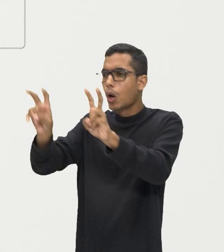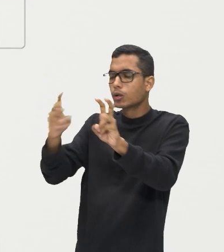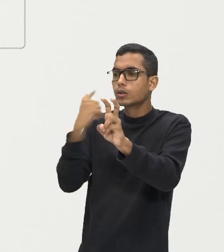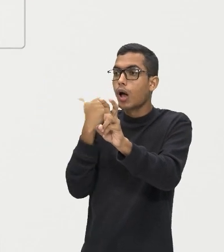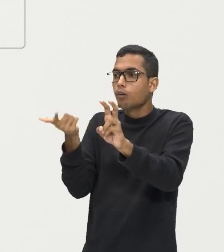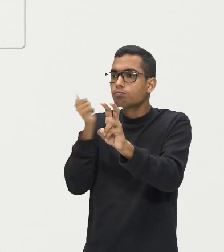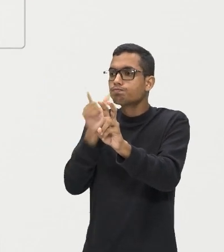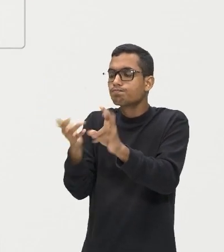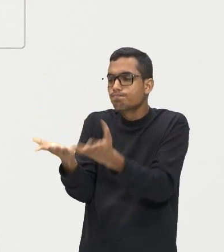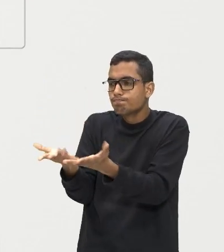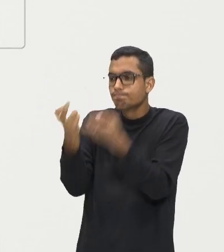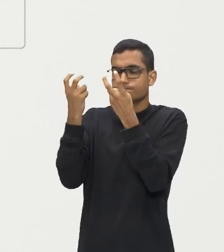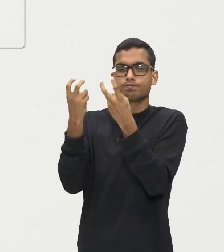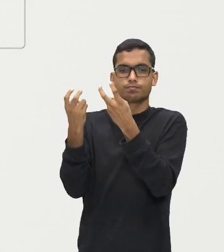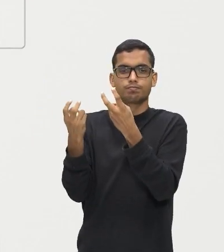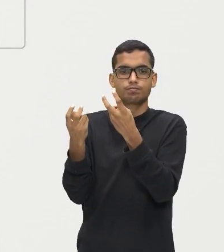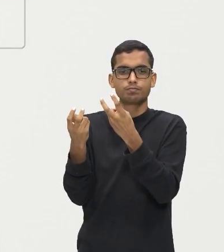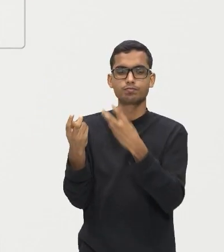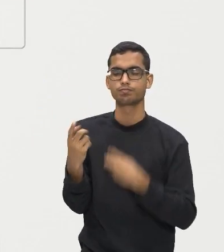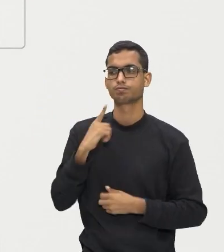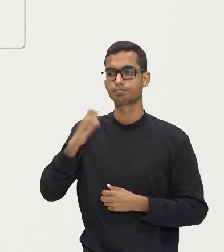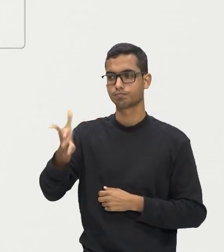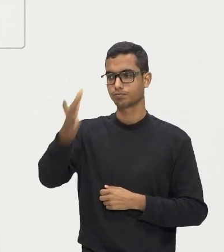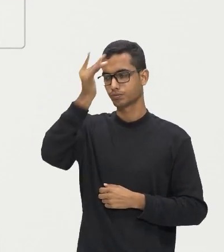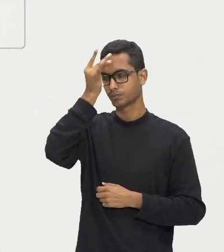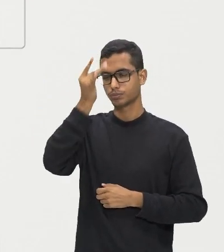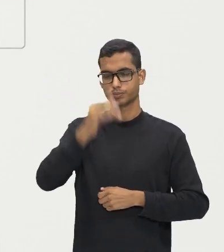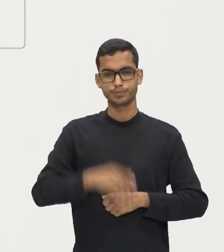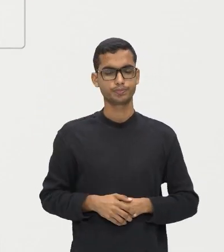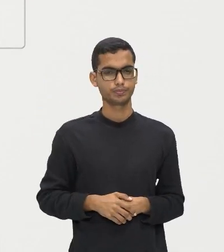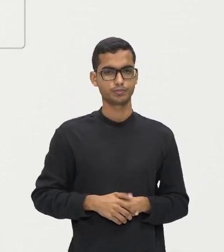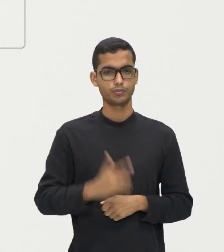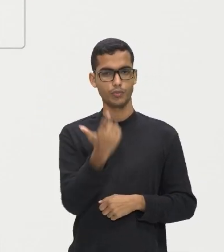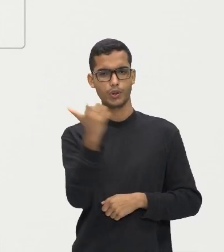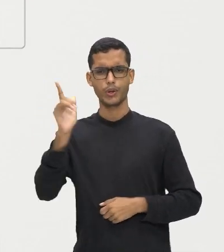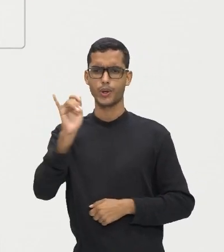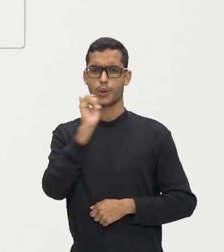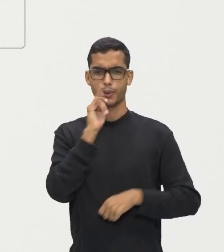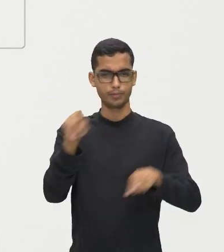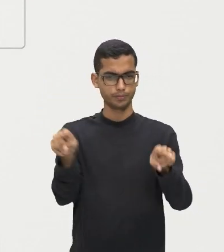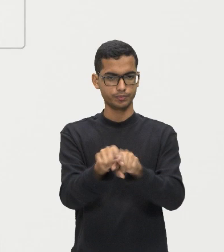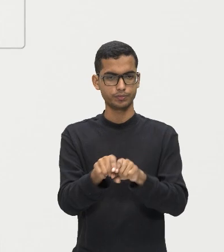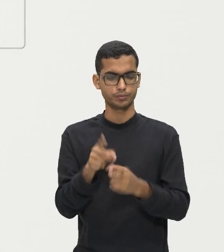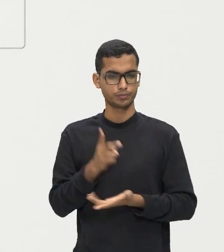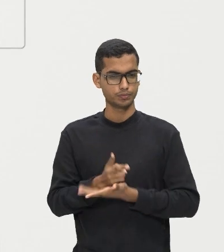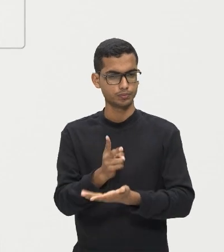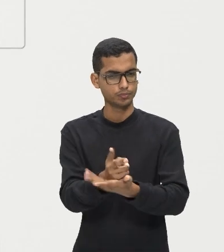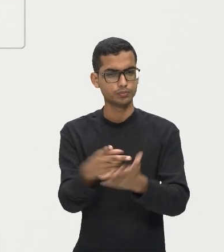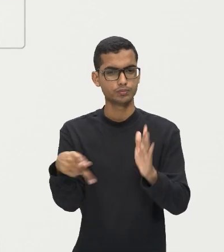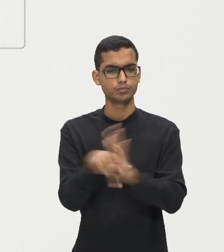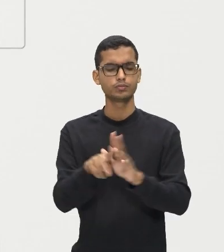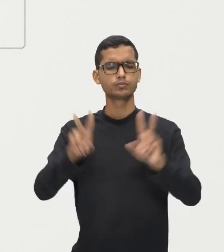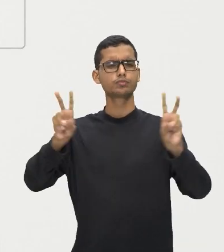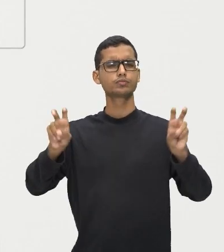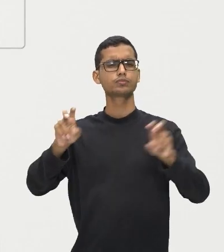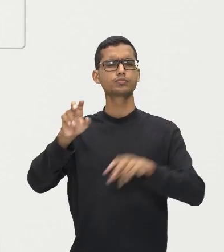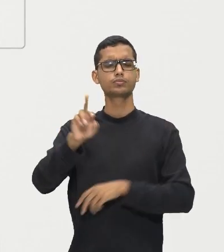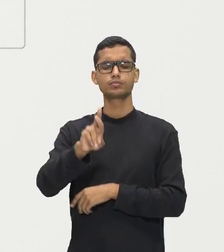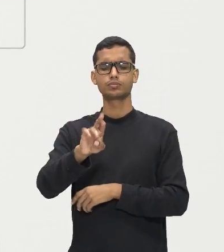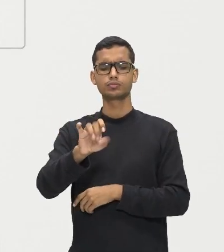trouxe. Vamos a mais um exemplo? Agora nós vamos verificar, ainda no tema relevo, mas somente a